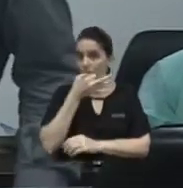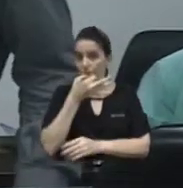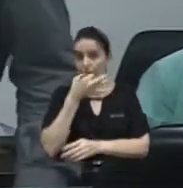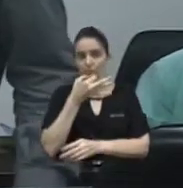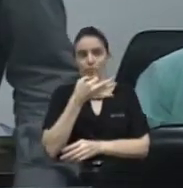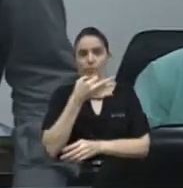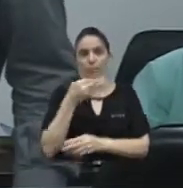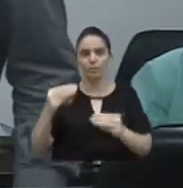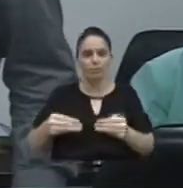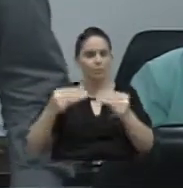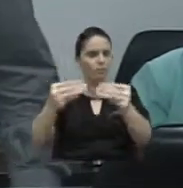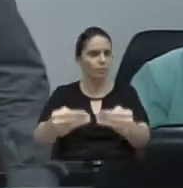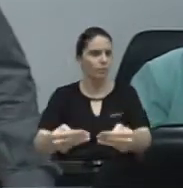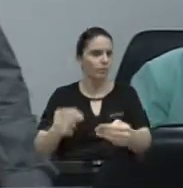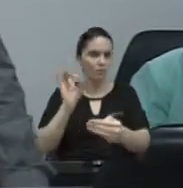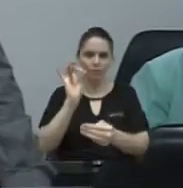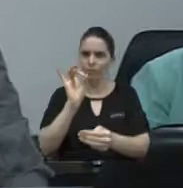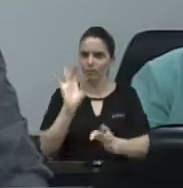numa moção,